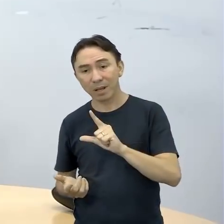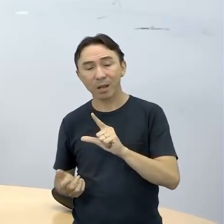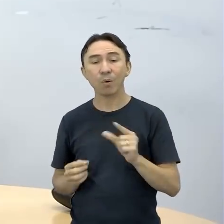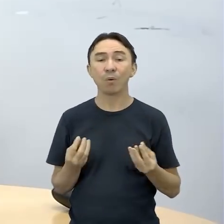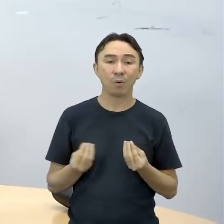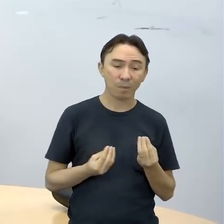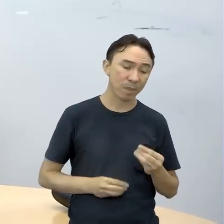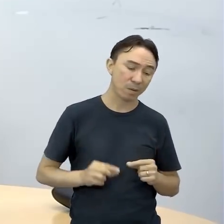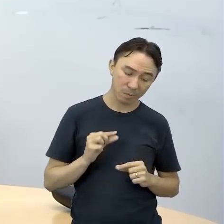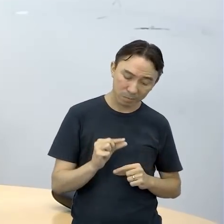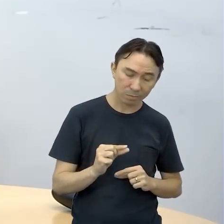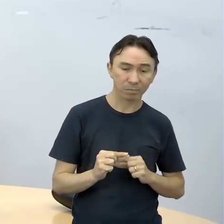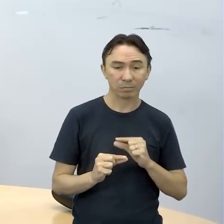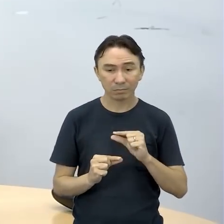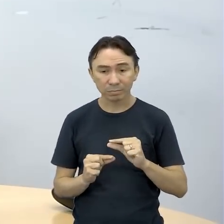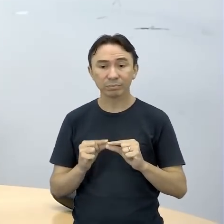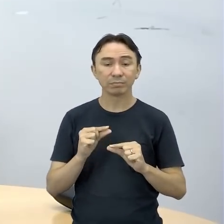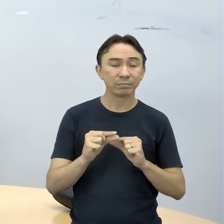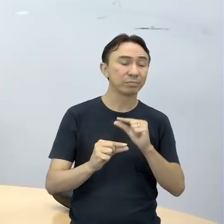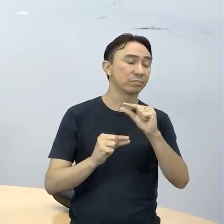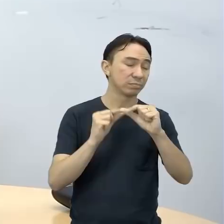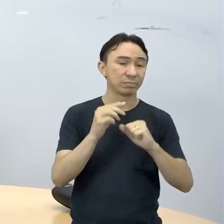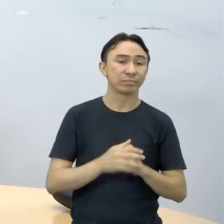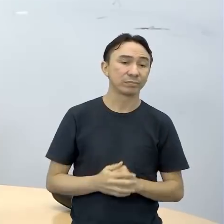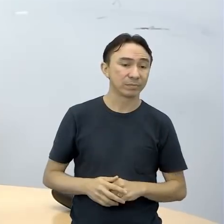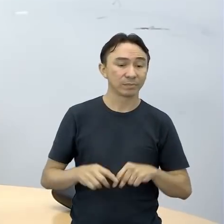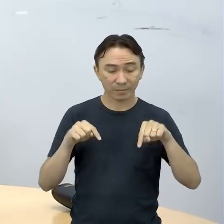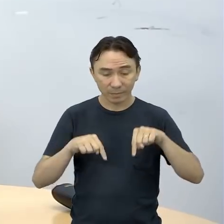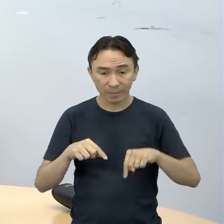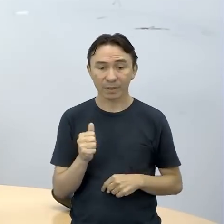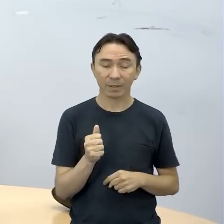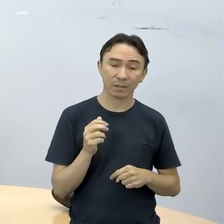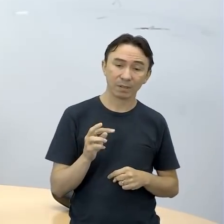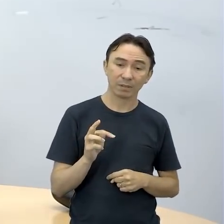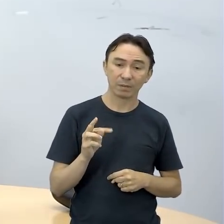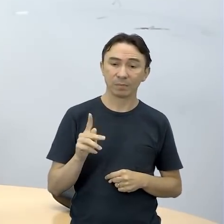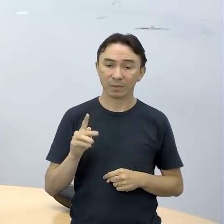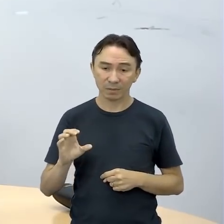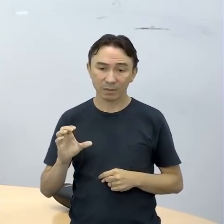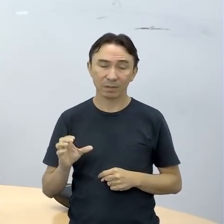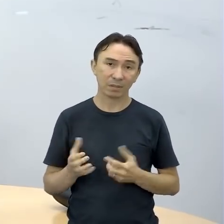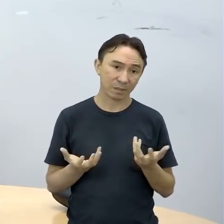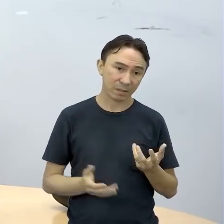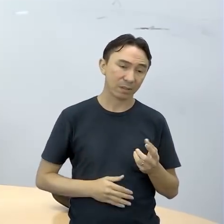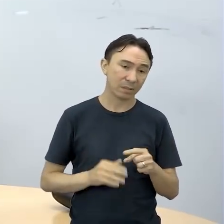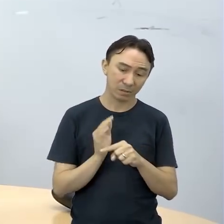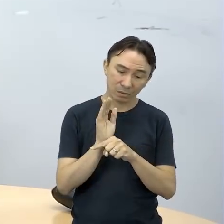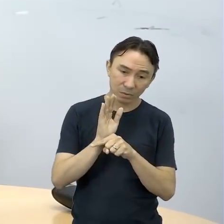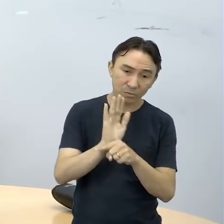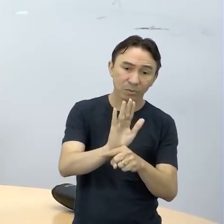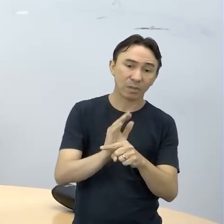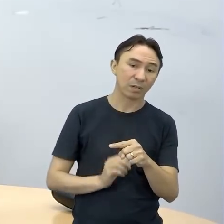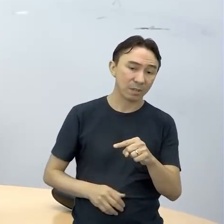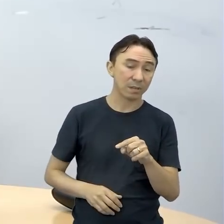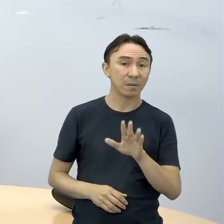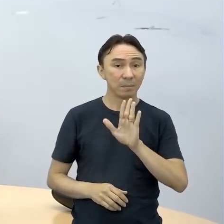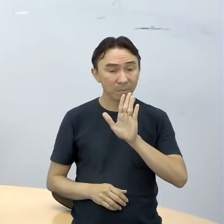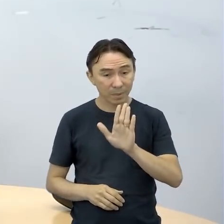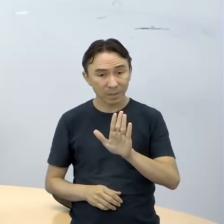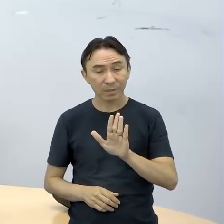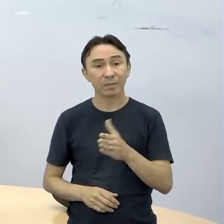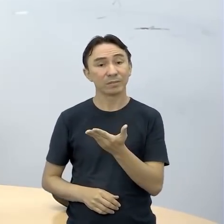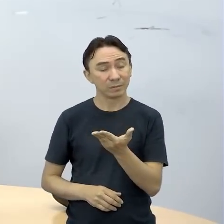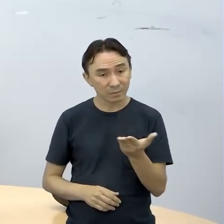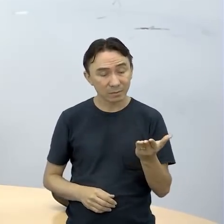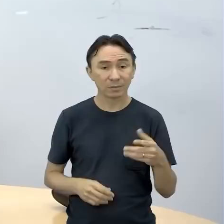professores, assim, a gente tenta aqui no ATPC dar um subsídio, dar um apoio, mas vale a pena vocês darem uma